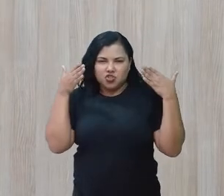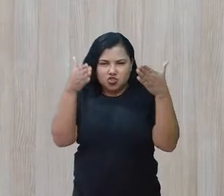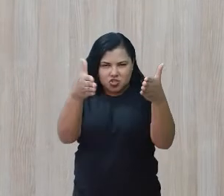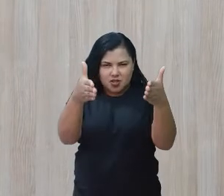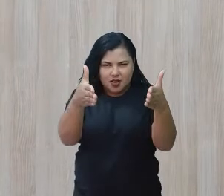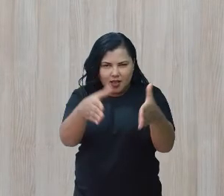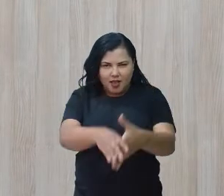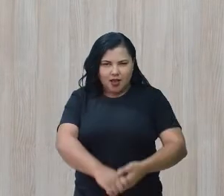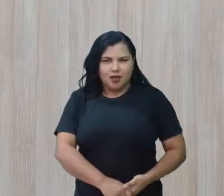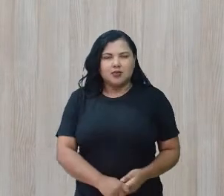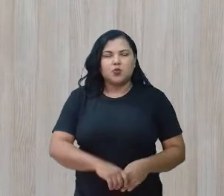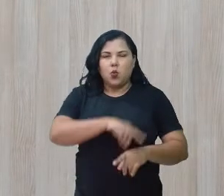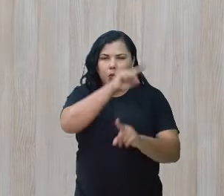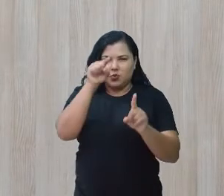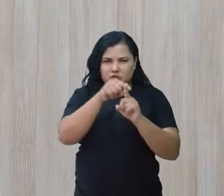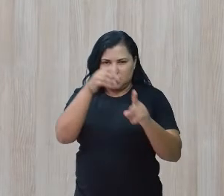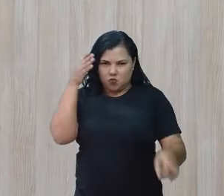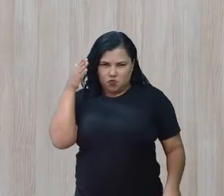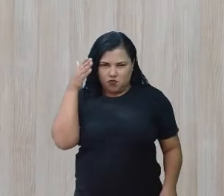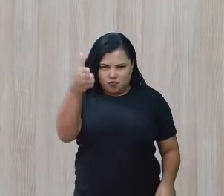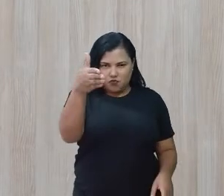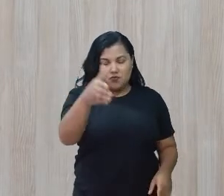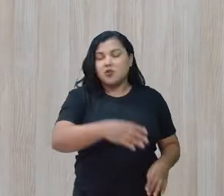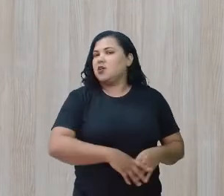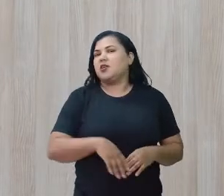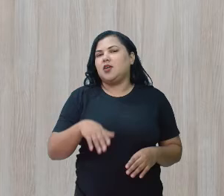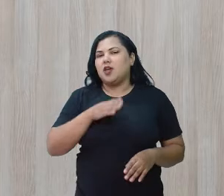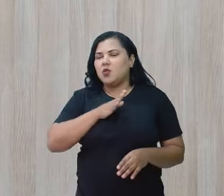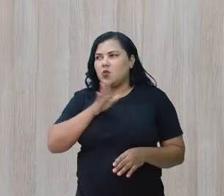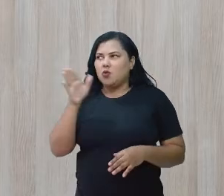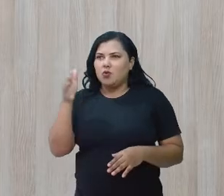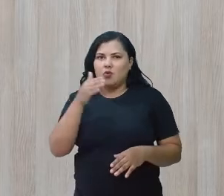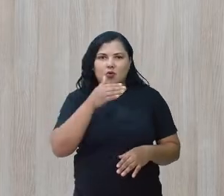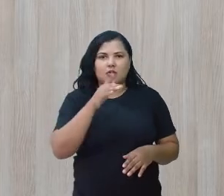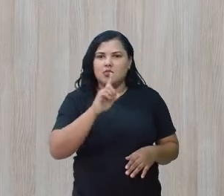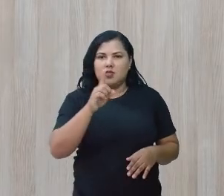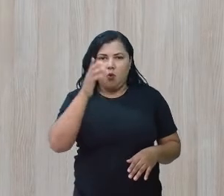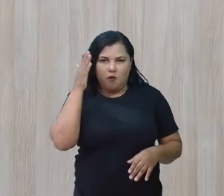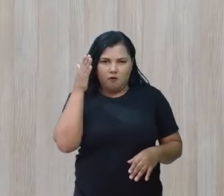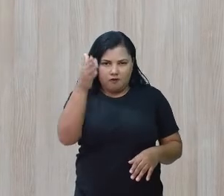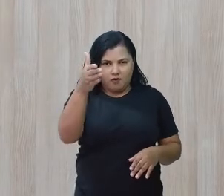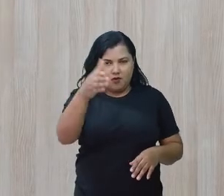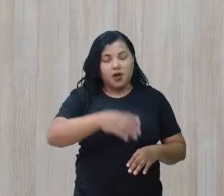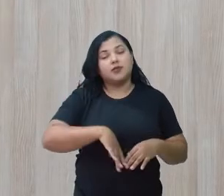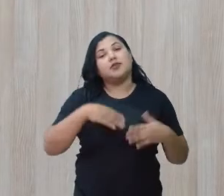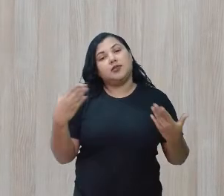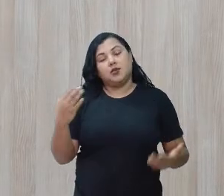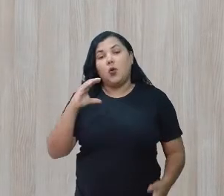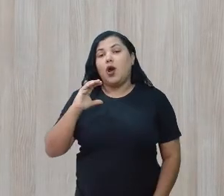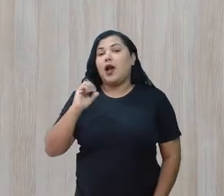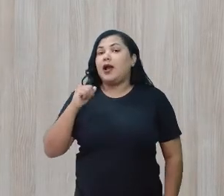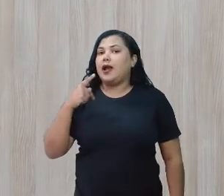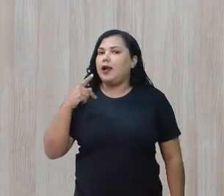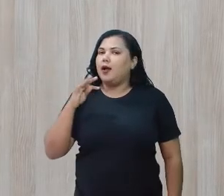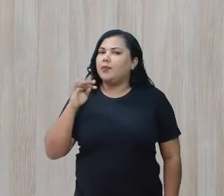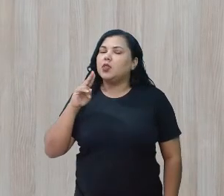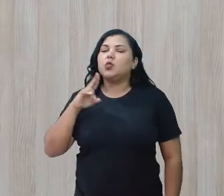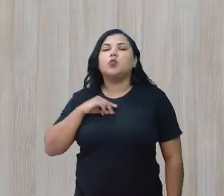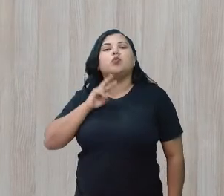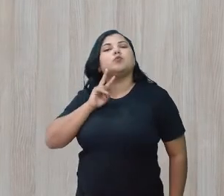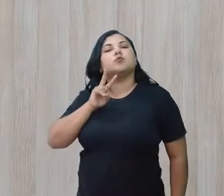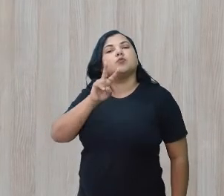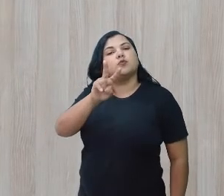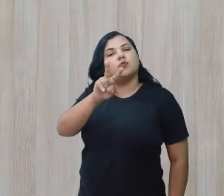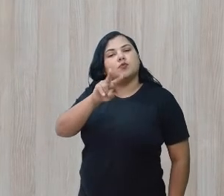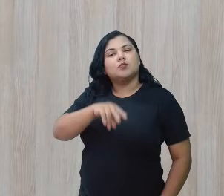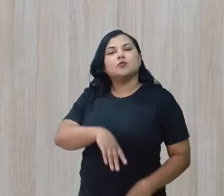né? Objetivo, reto, que não fazia curvas, que não se desviava. Então, Capitu tinha a altivez de